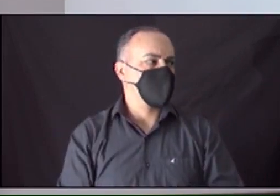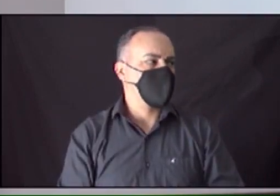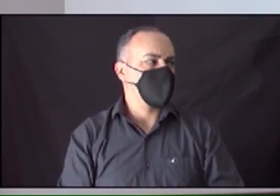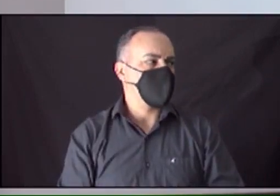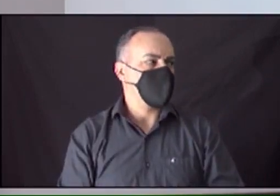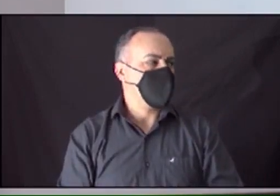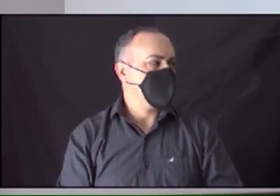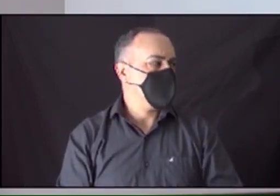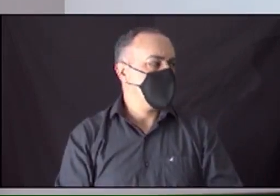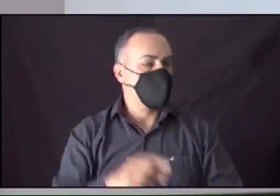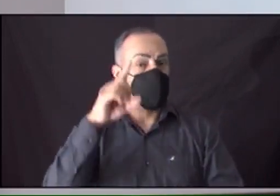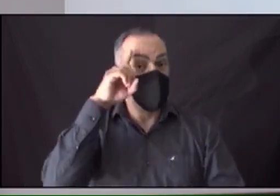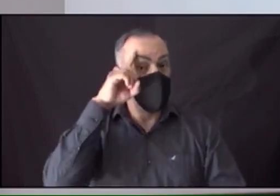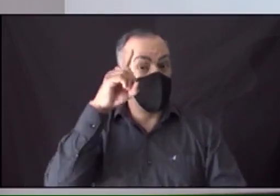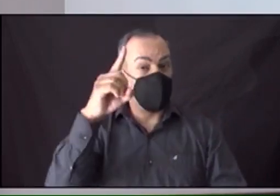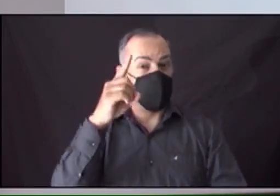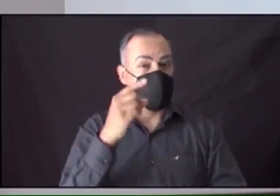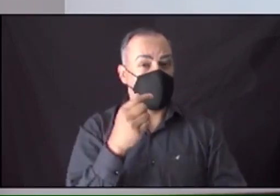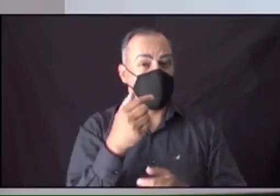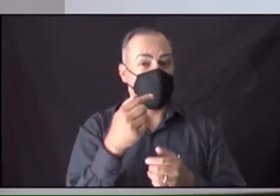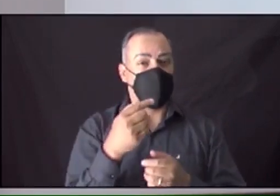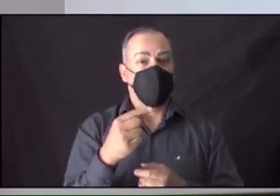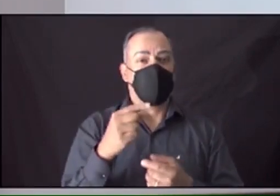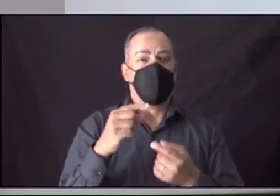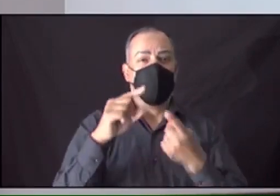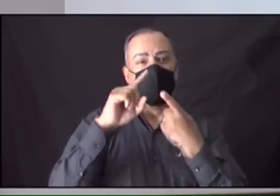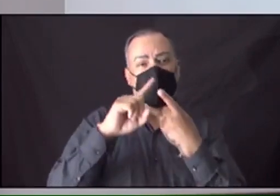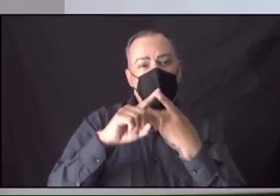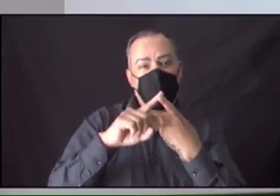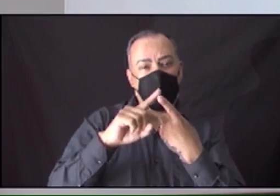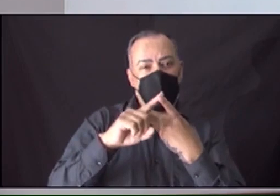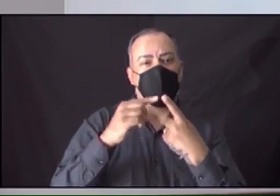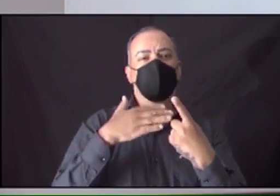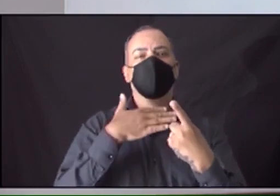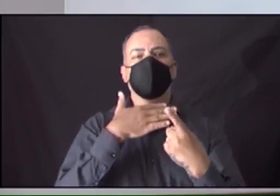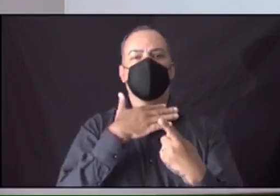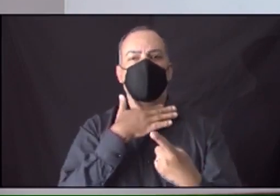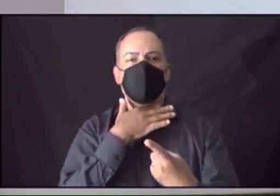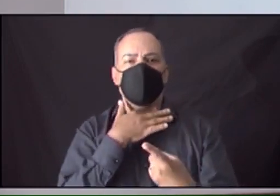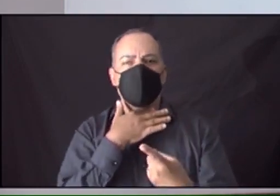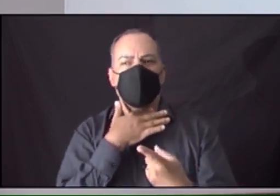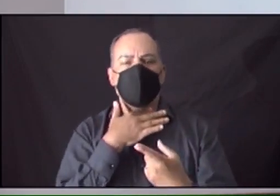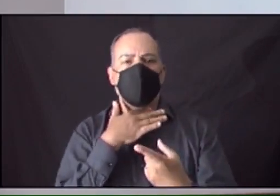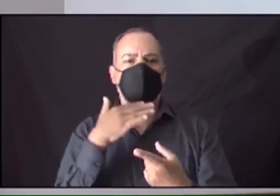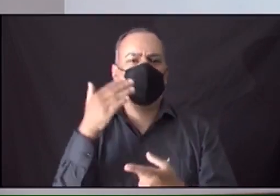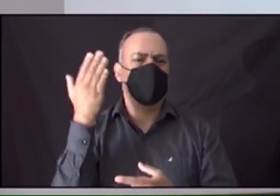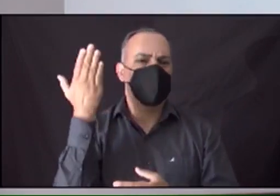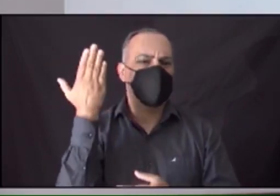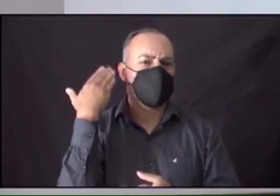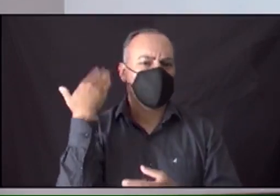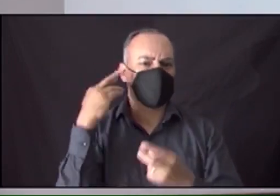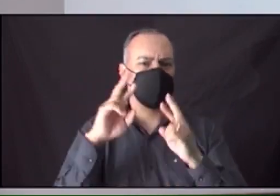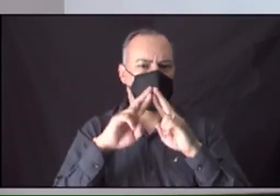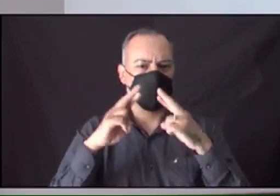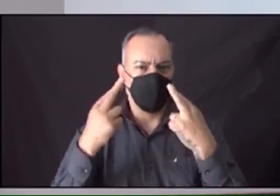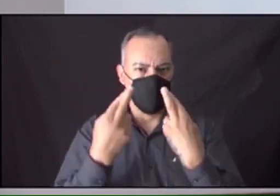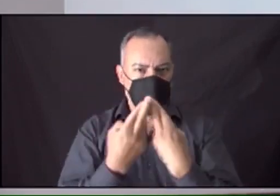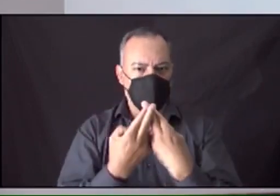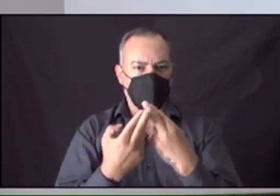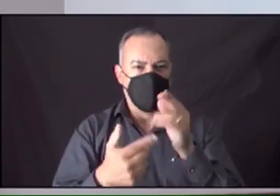Então, do dia 1º/3, que foi da nossa última reunião, né, que nós vamos